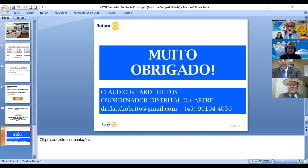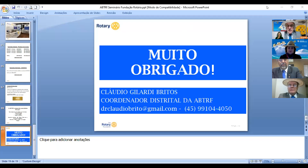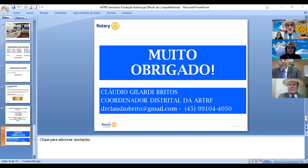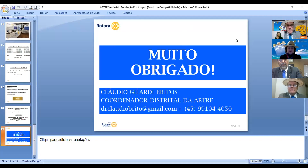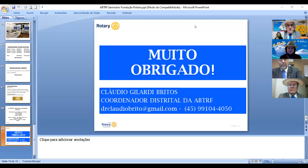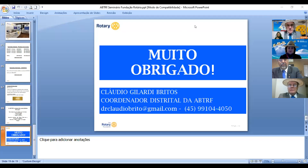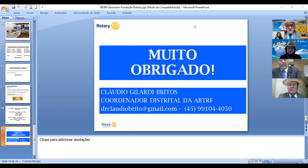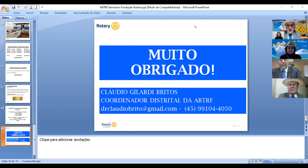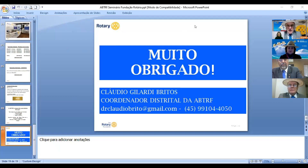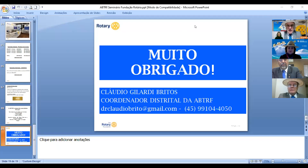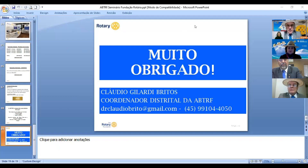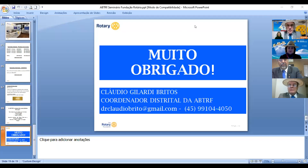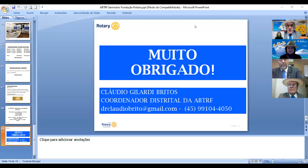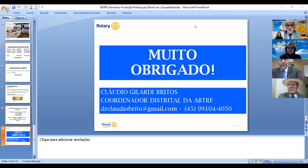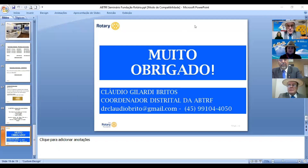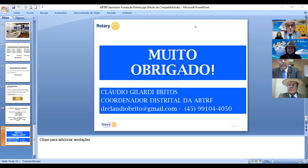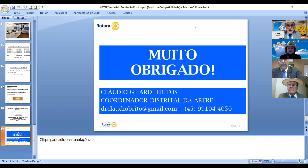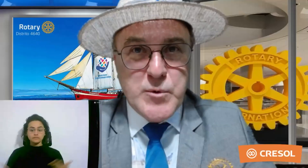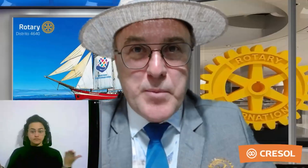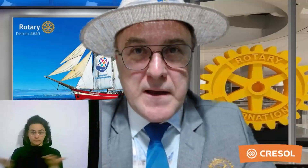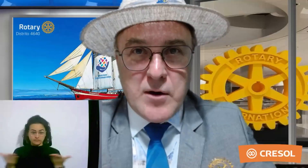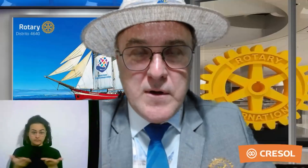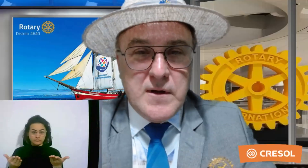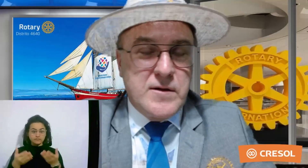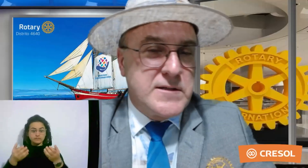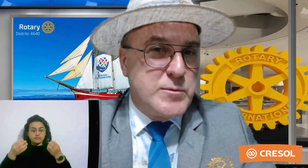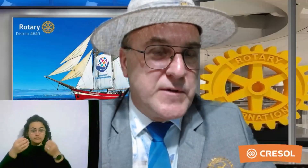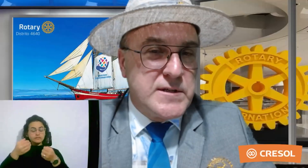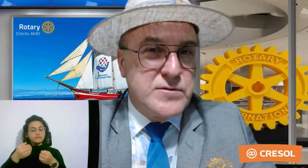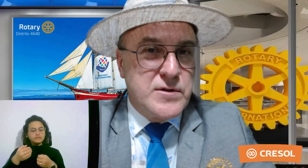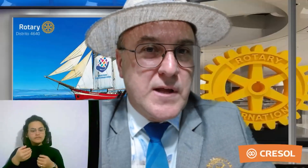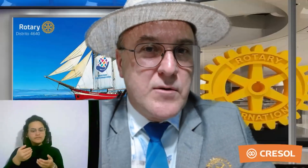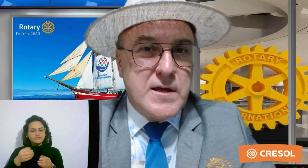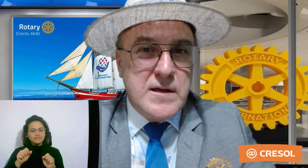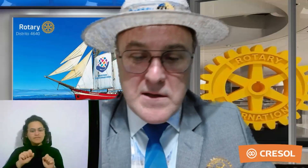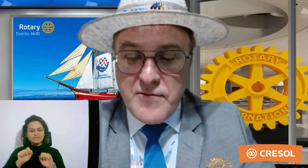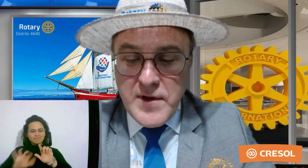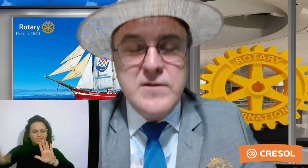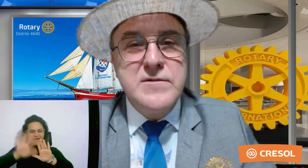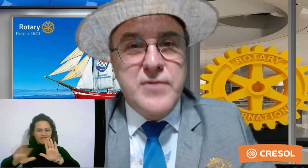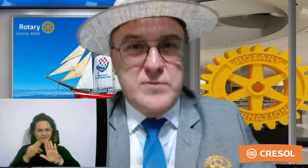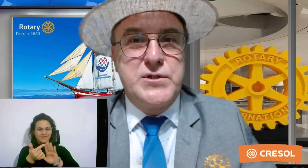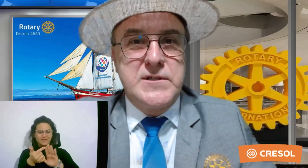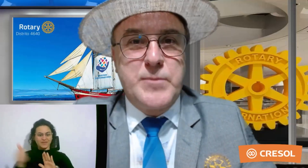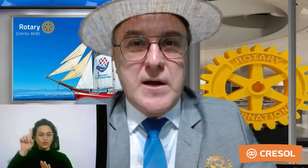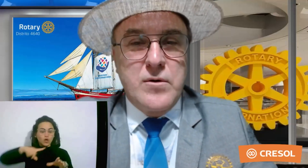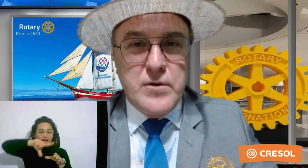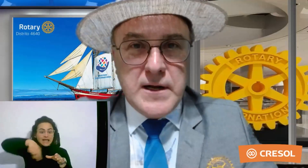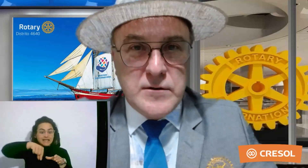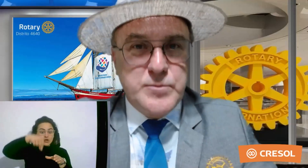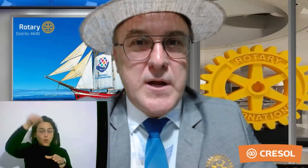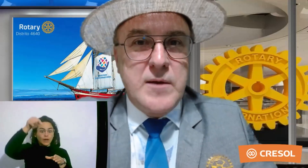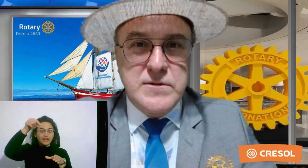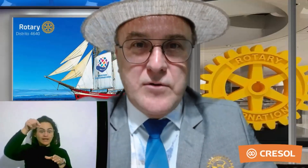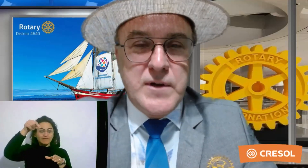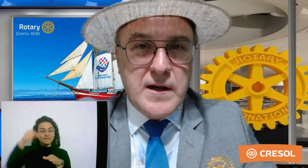agora, antes de nós entrarmos no próximo painel, nós queremos fazer o sorteio aqui de 20 vouchers para